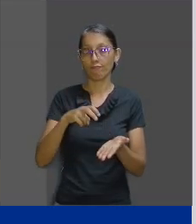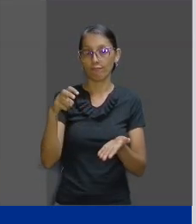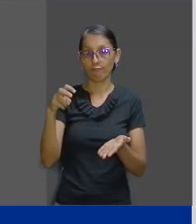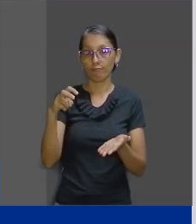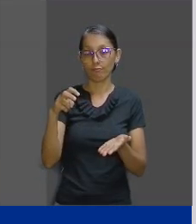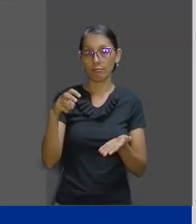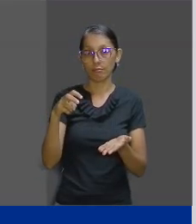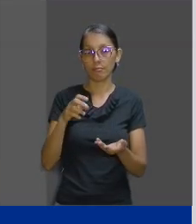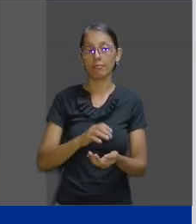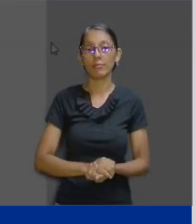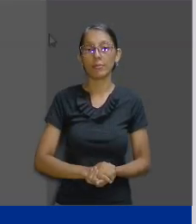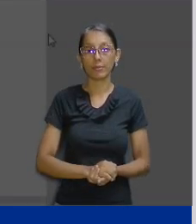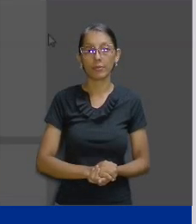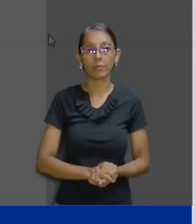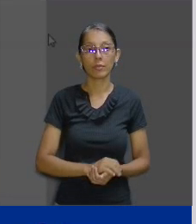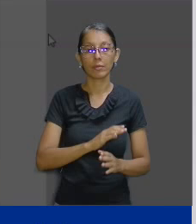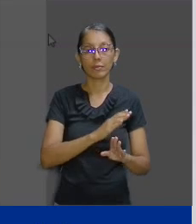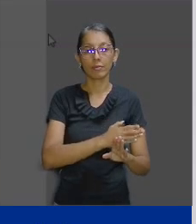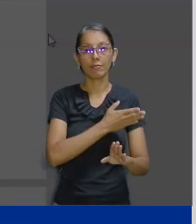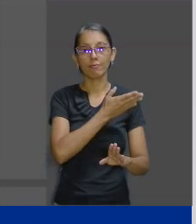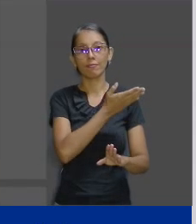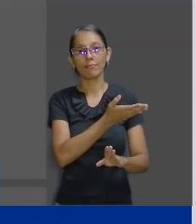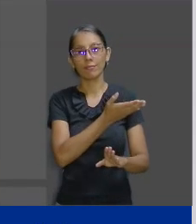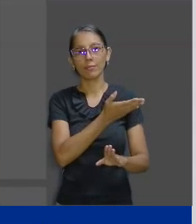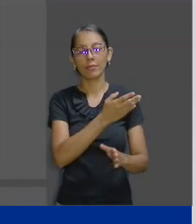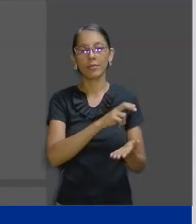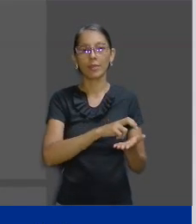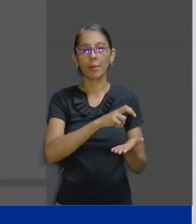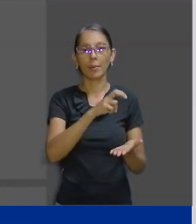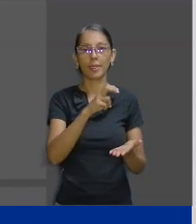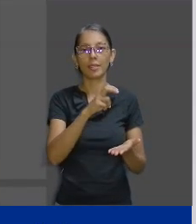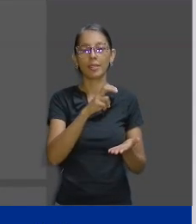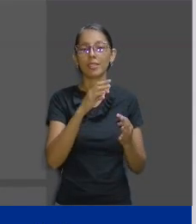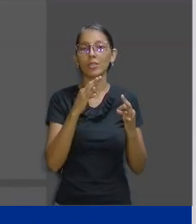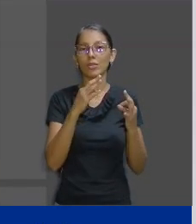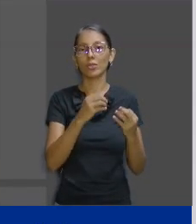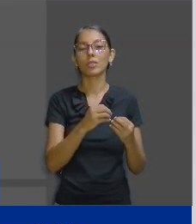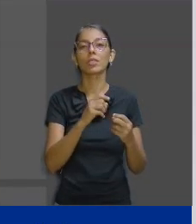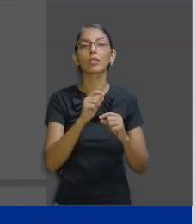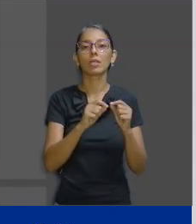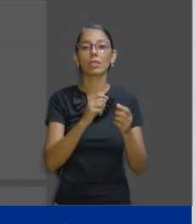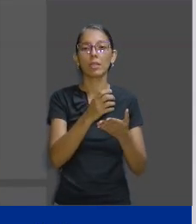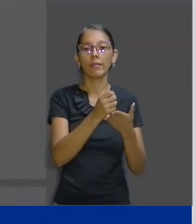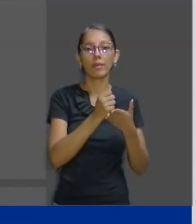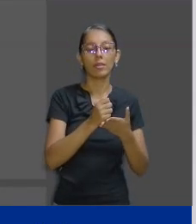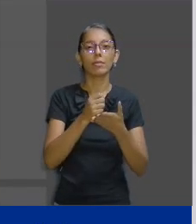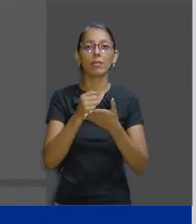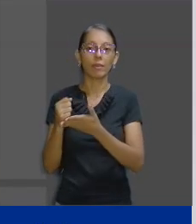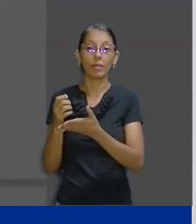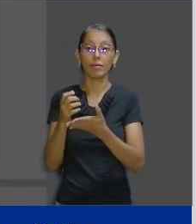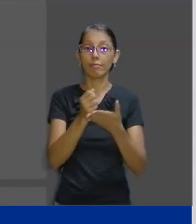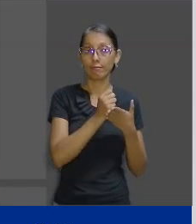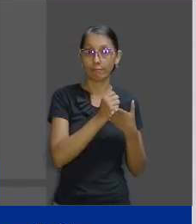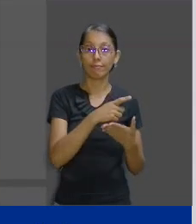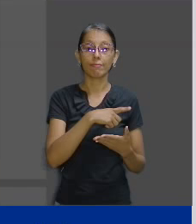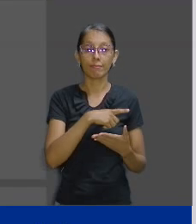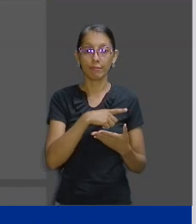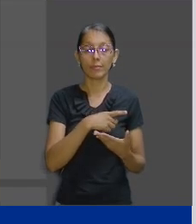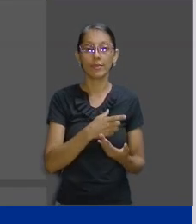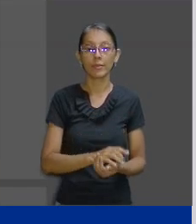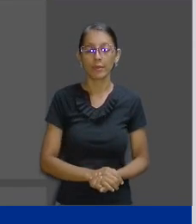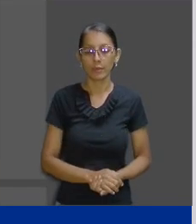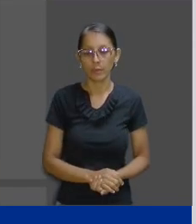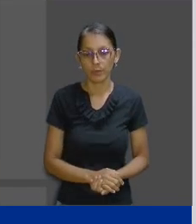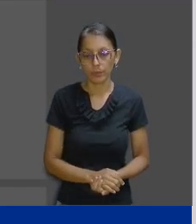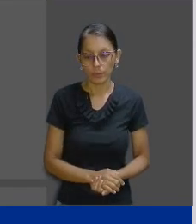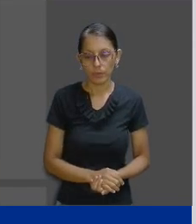trazendo eleitores. No diálogo subsequente, excelências, nós temos ainda na tela, temos a